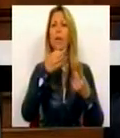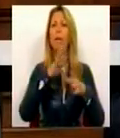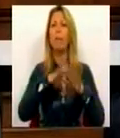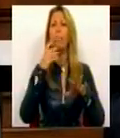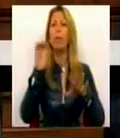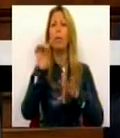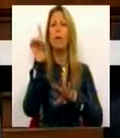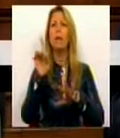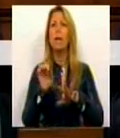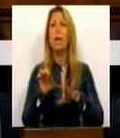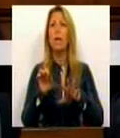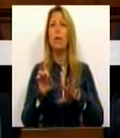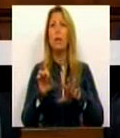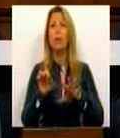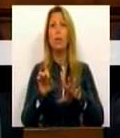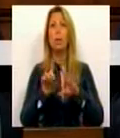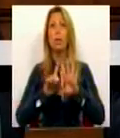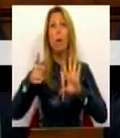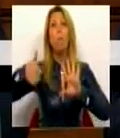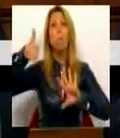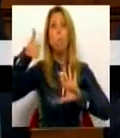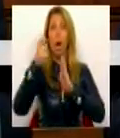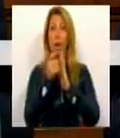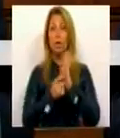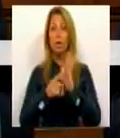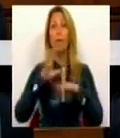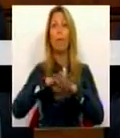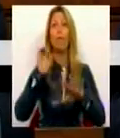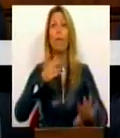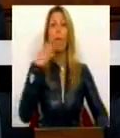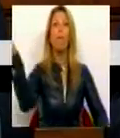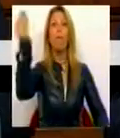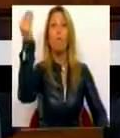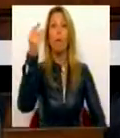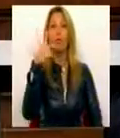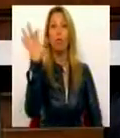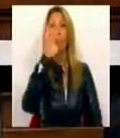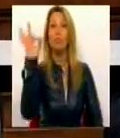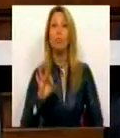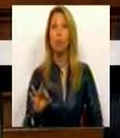bastante no cimo das agendas sobre os famosos 2%